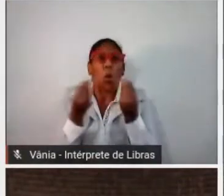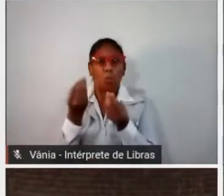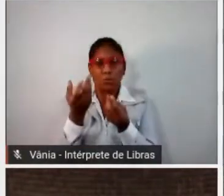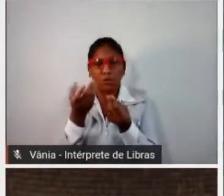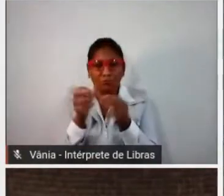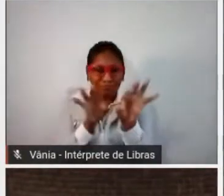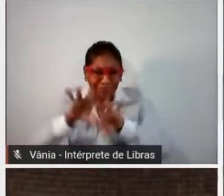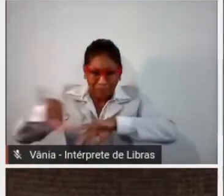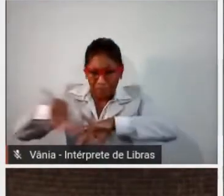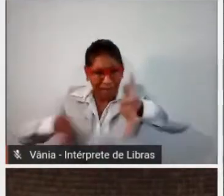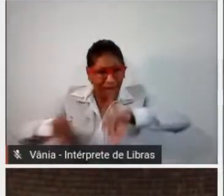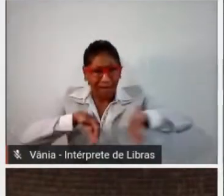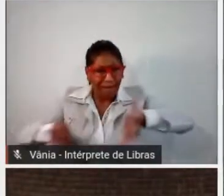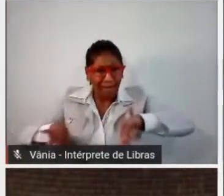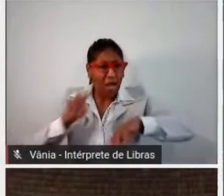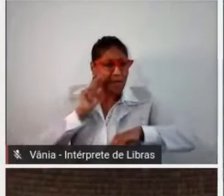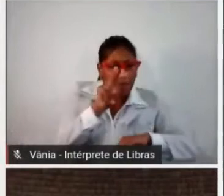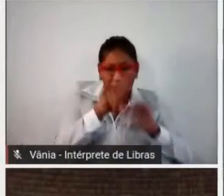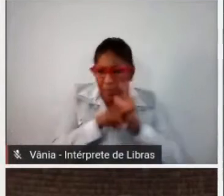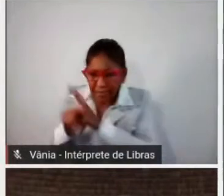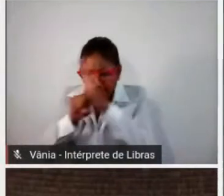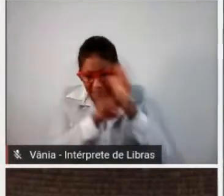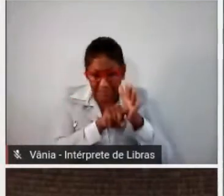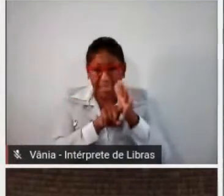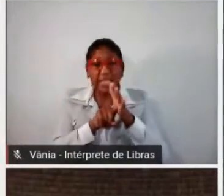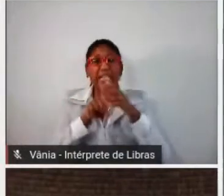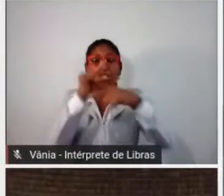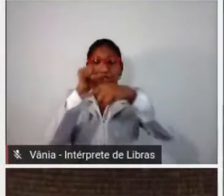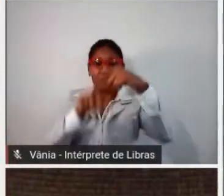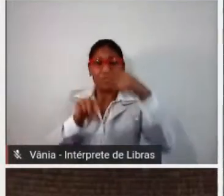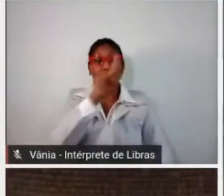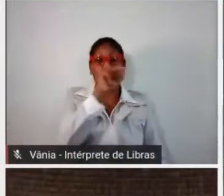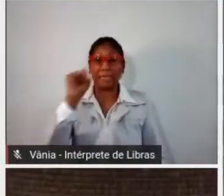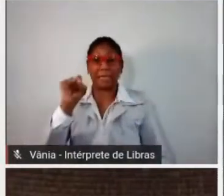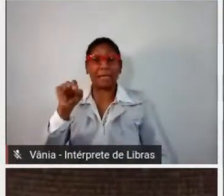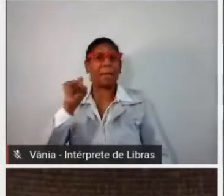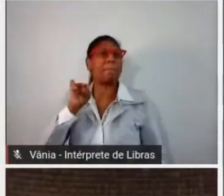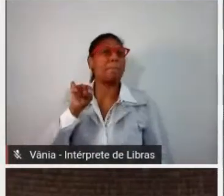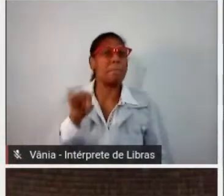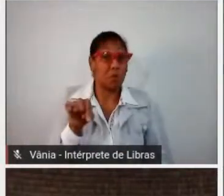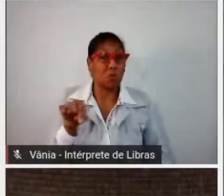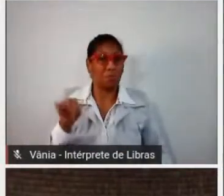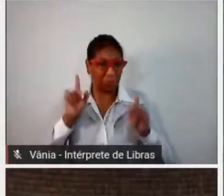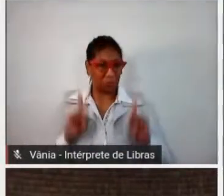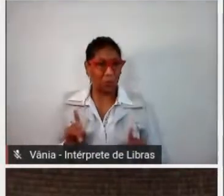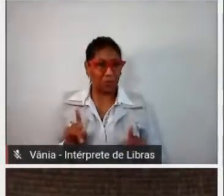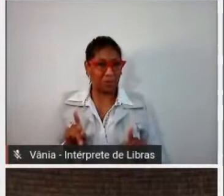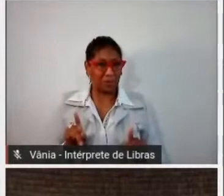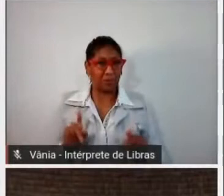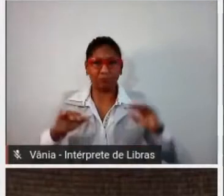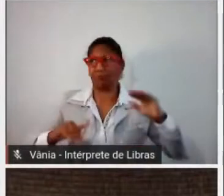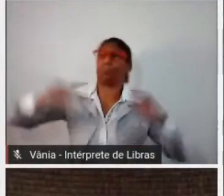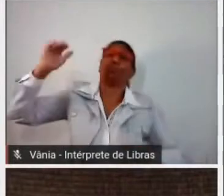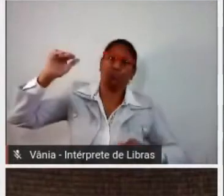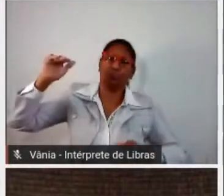os casos ativos por 100 mil, a gente pesa um pouco, a gente novamente vê essa disparidade, né?